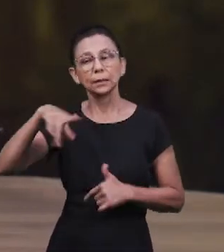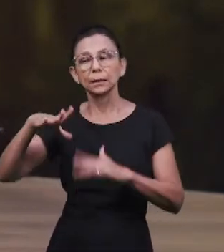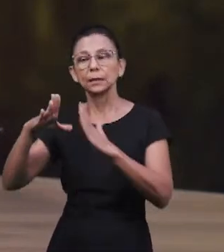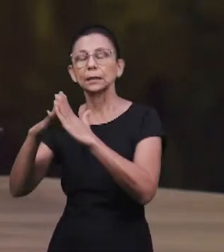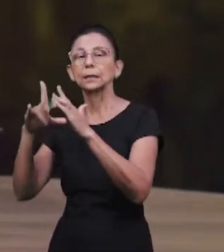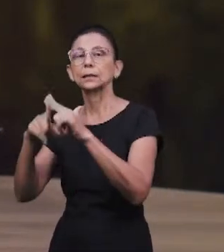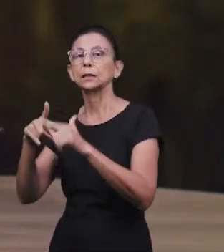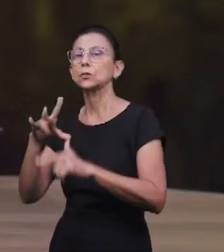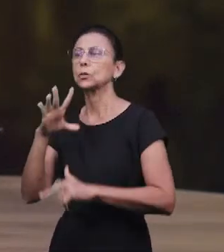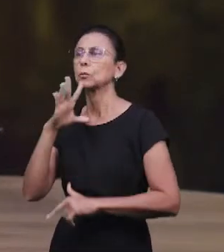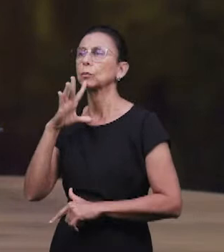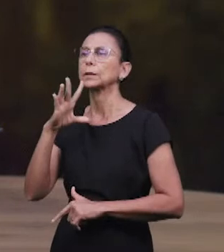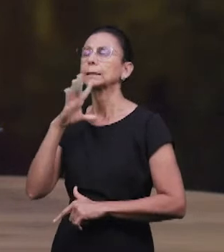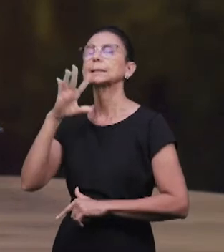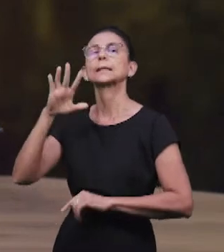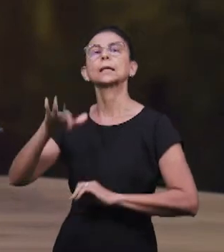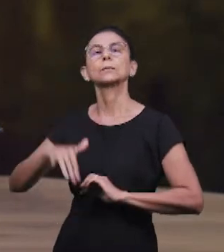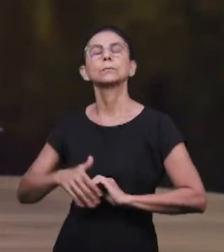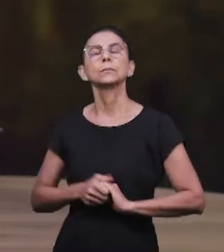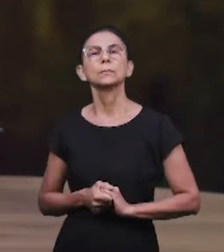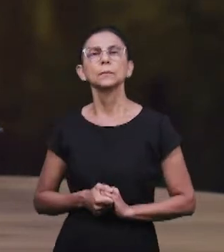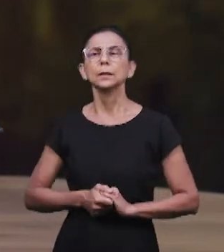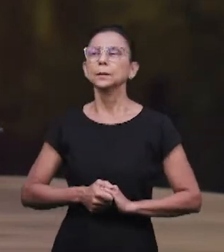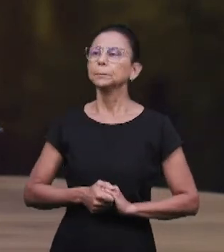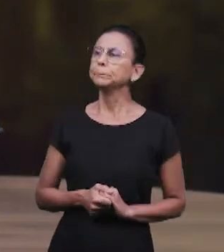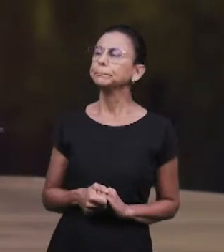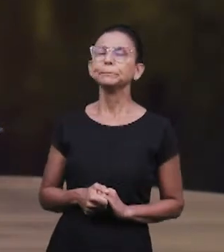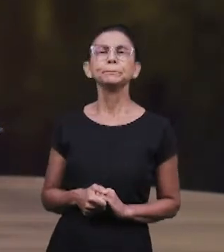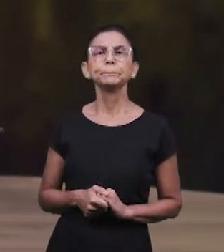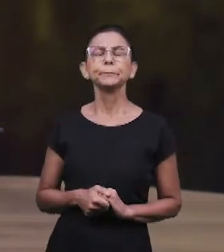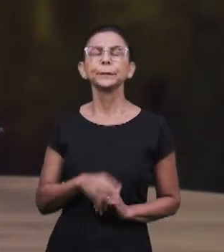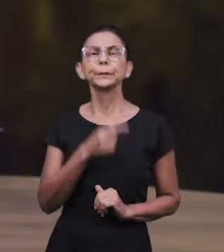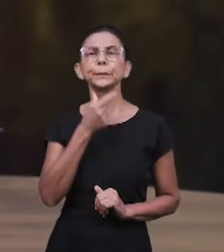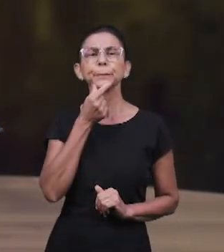e tem que conhecer. Que menino